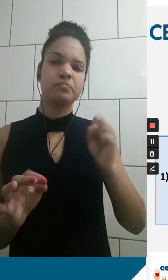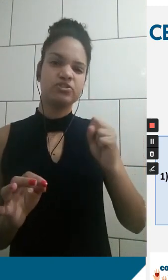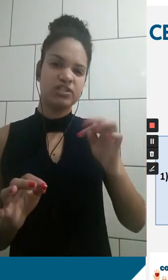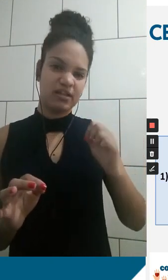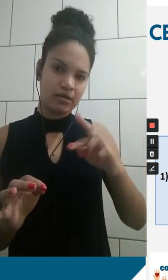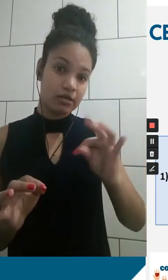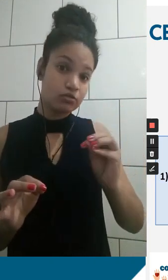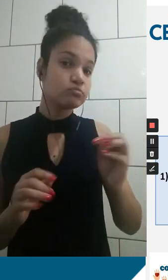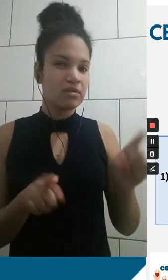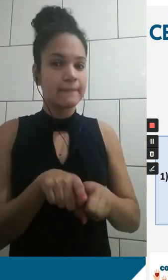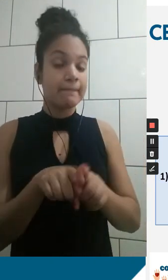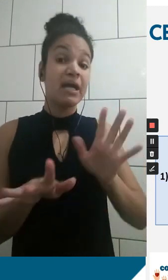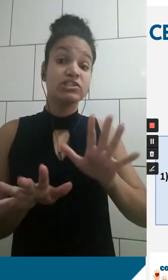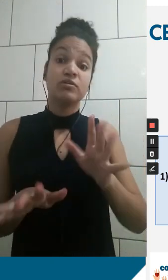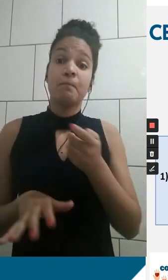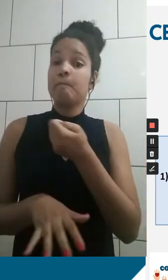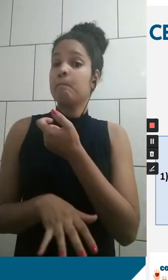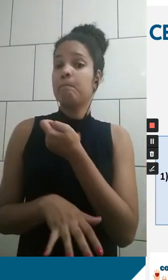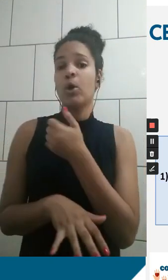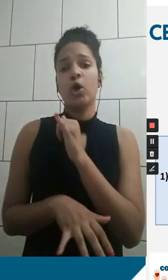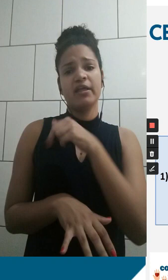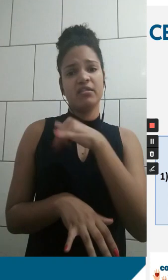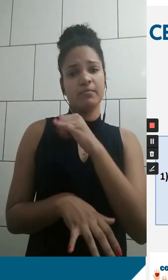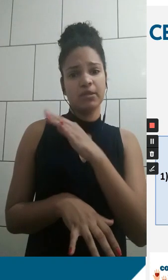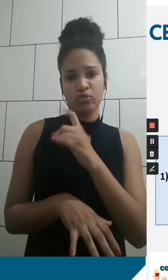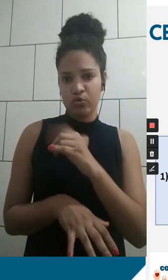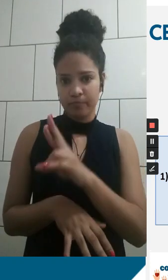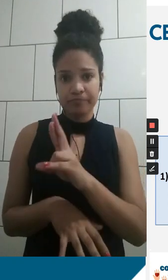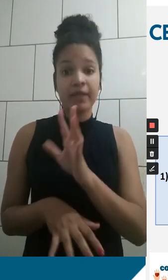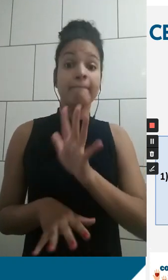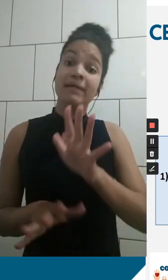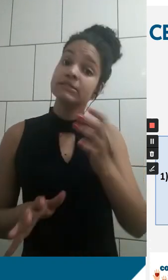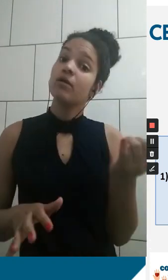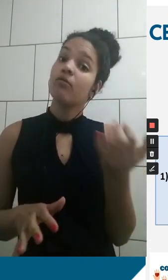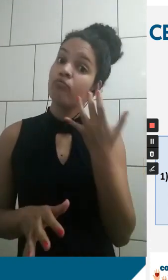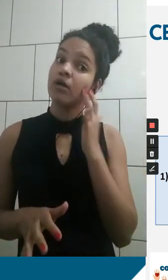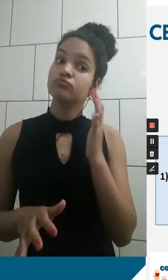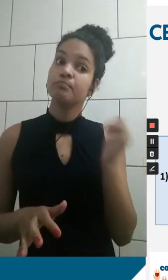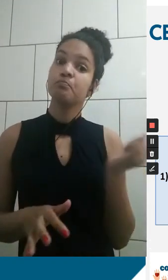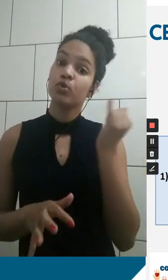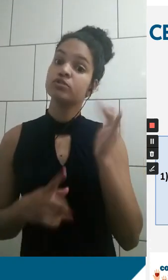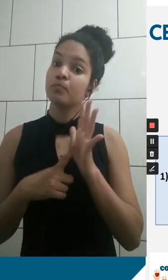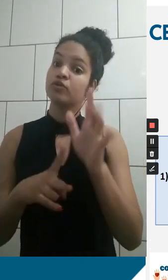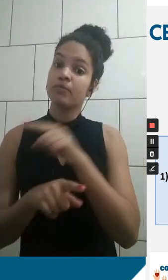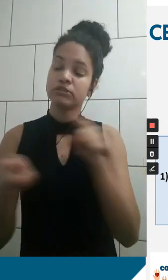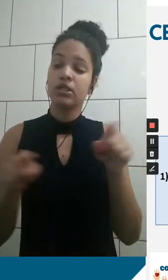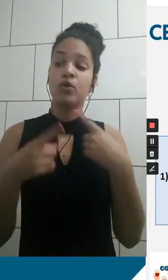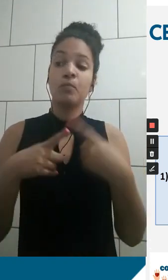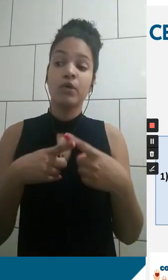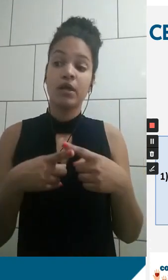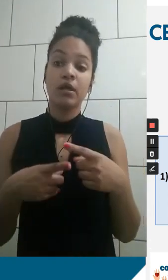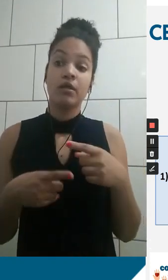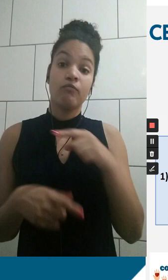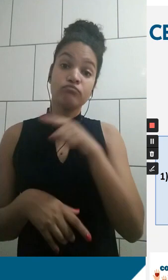interessante trazer esta aqui para a aula, né, para esta pequena videoaula, para vocês entenderem um pouco a interpretação de gráfico.